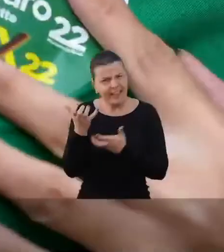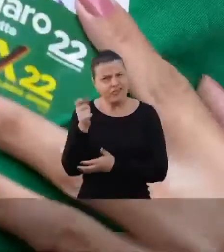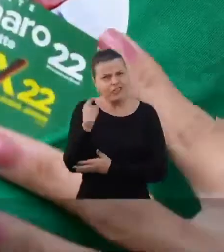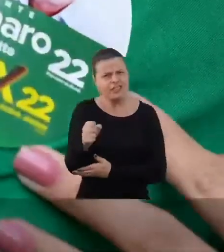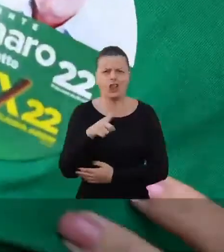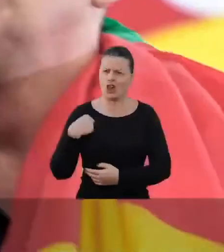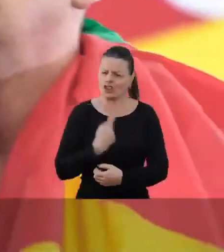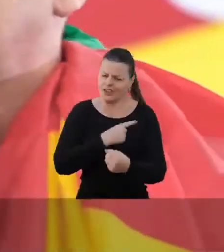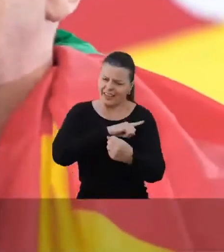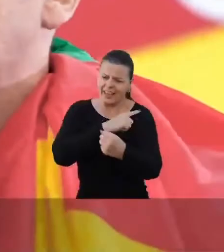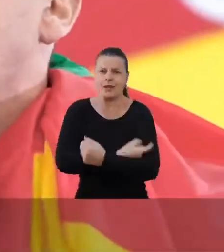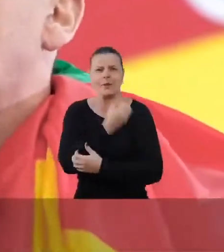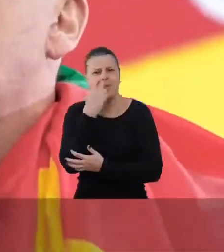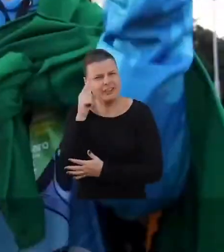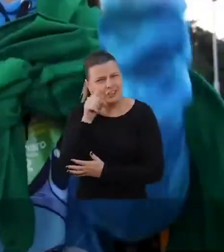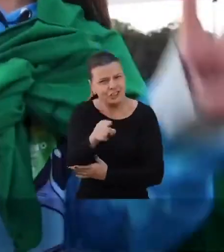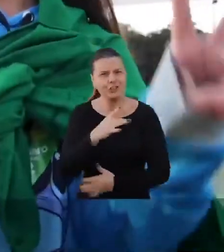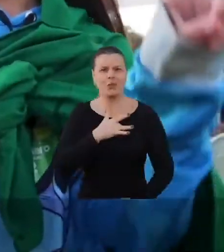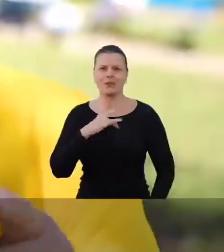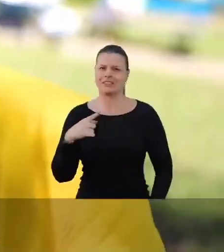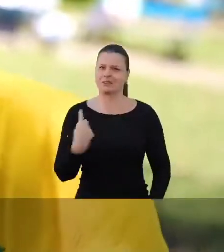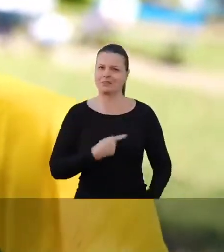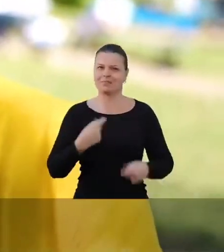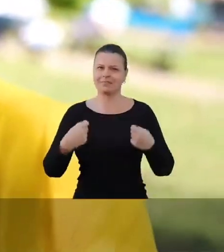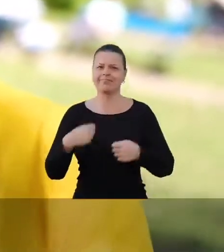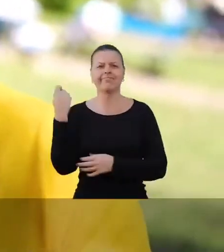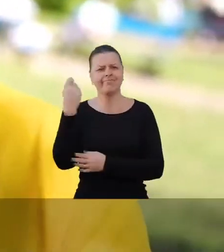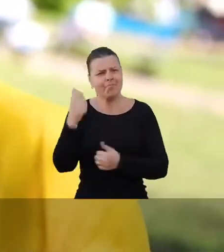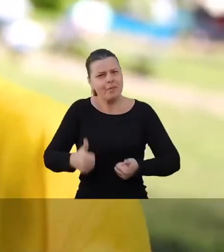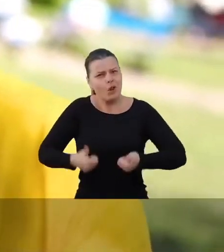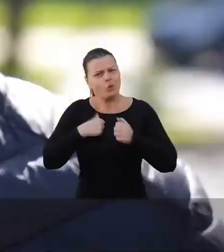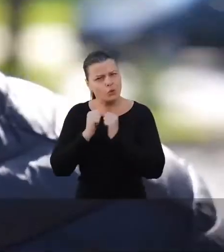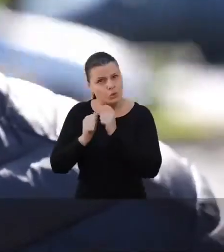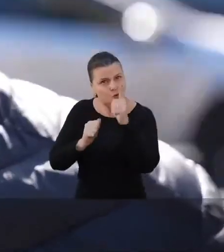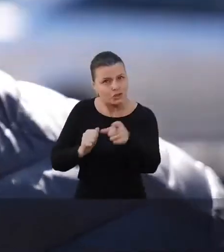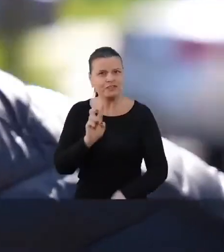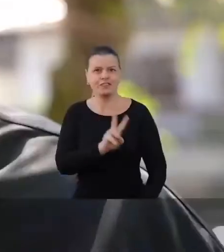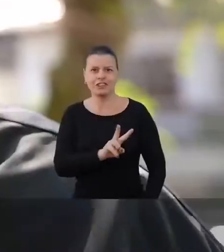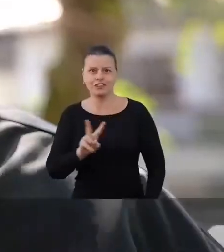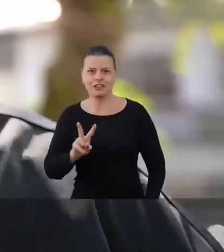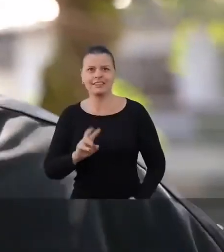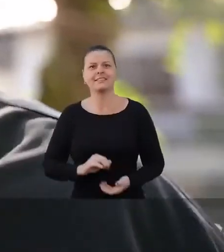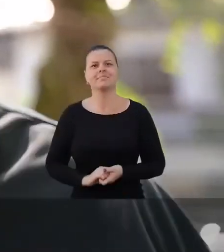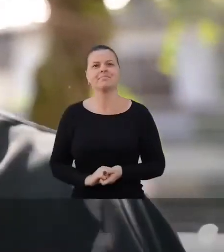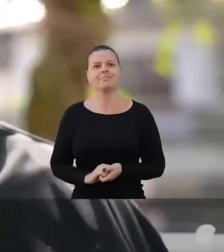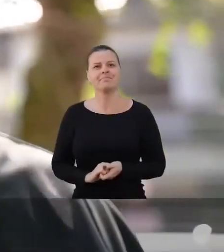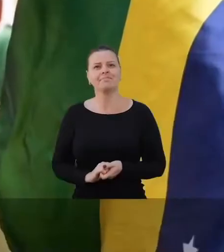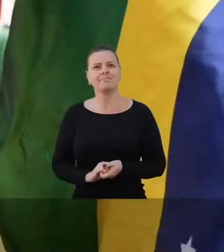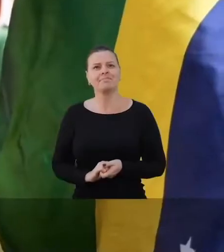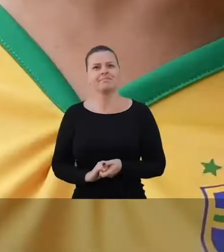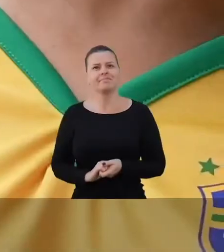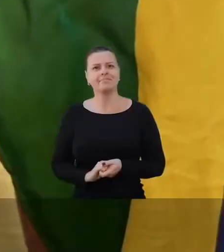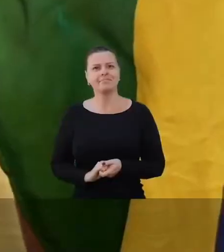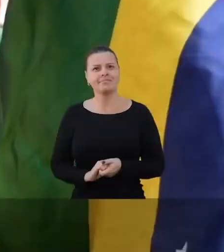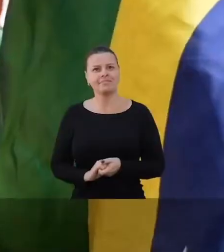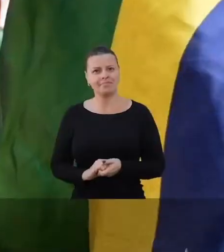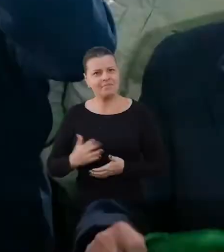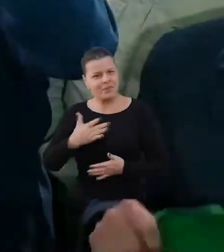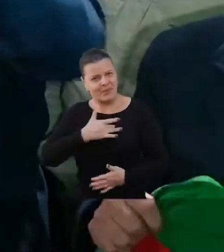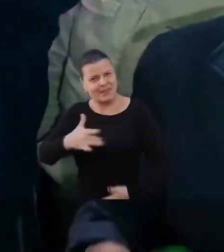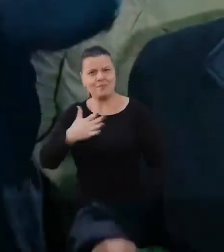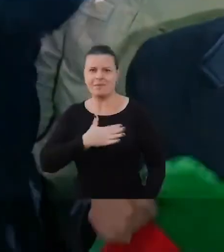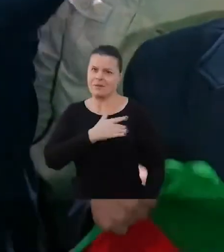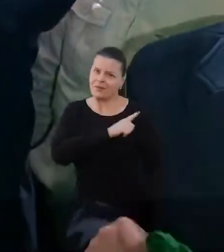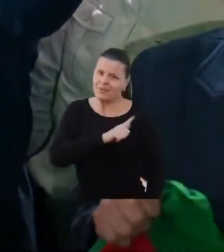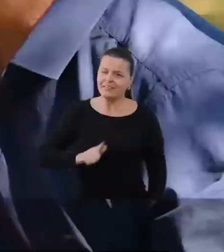governador. Rio Grande quer. Nosso guerreiro do bem. É do ti, Onix, que nós precisamos. Rio Grande melhor. Tô contigo, é 22. Onix,